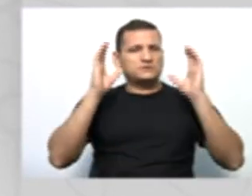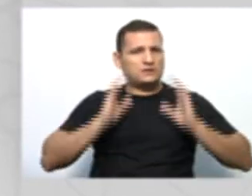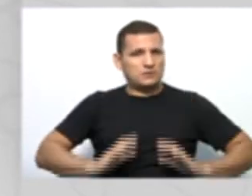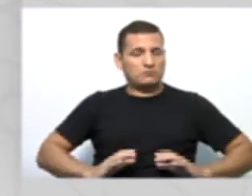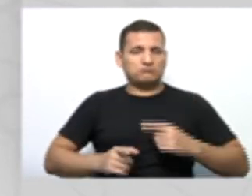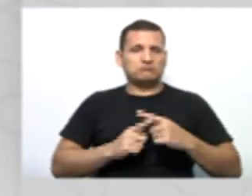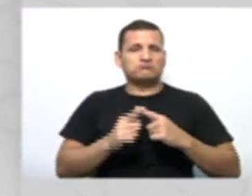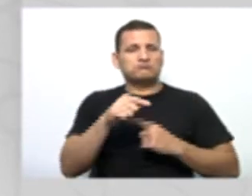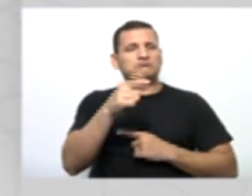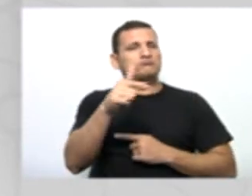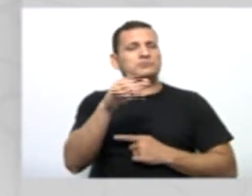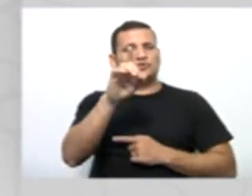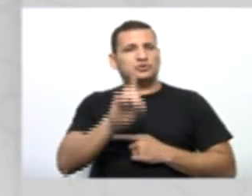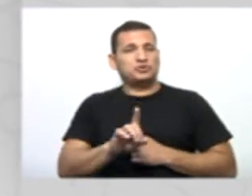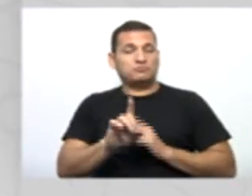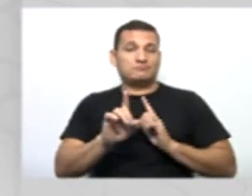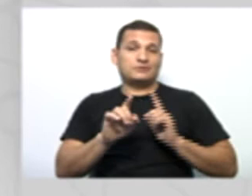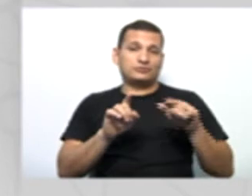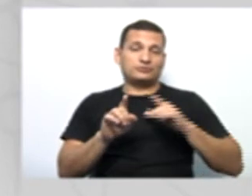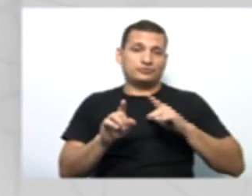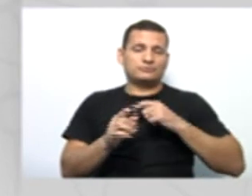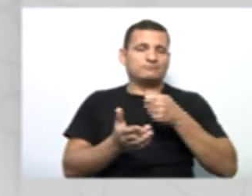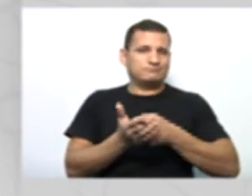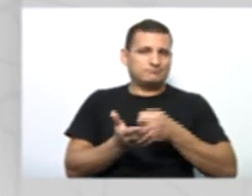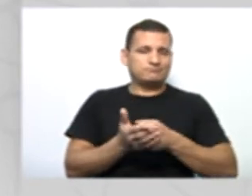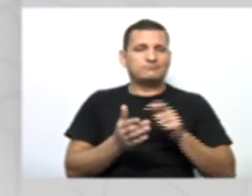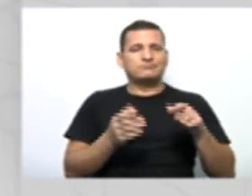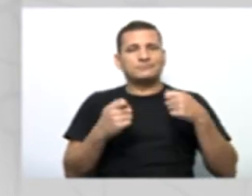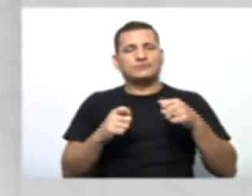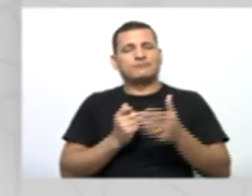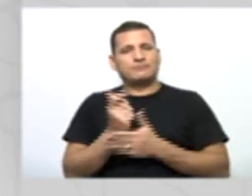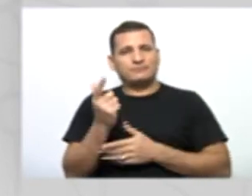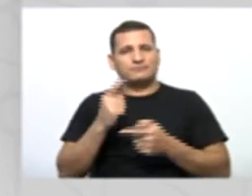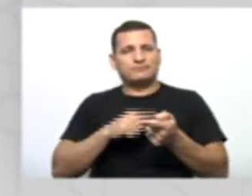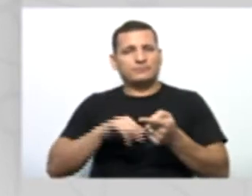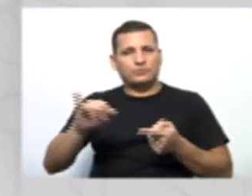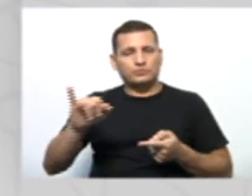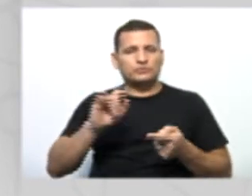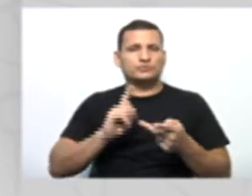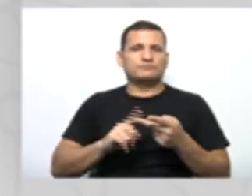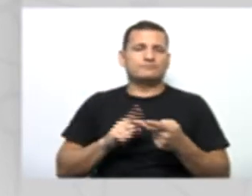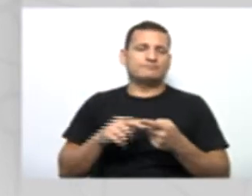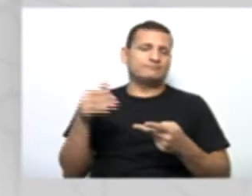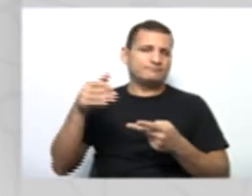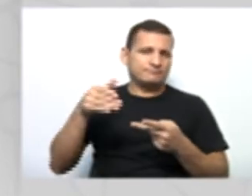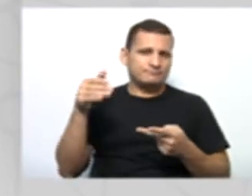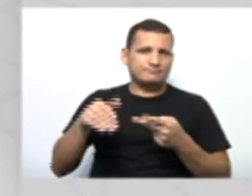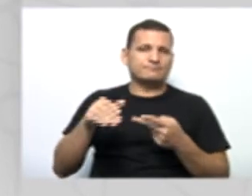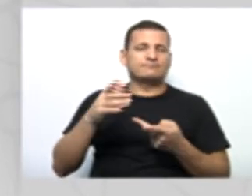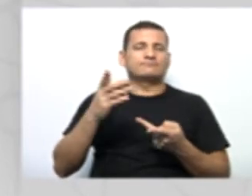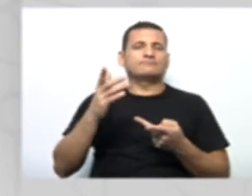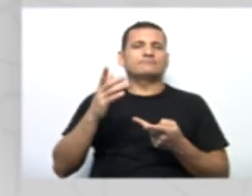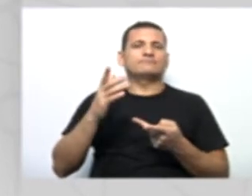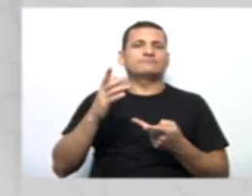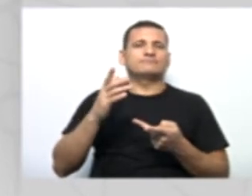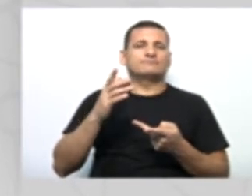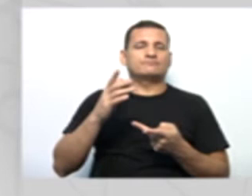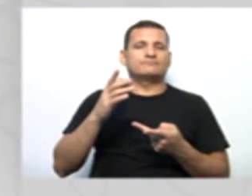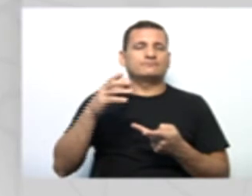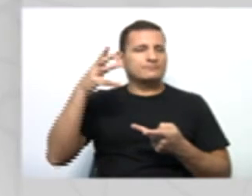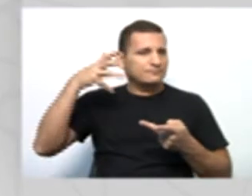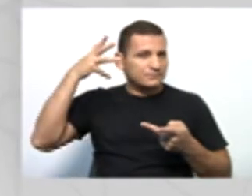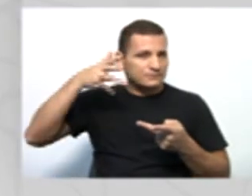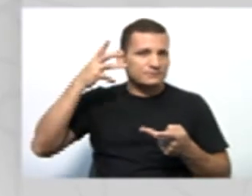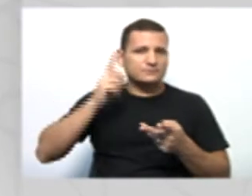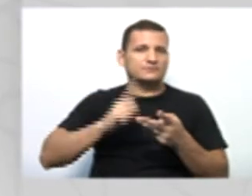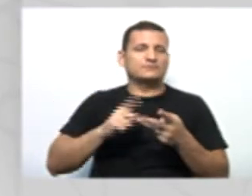tinha obrigações. Ele tinha que pagar os impostos, ele tinha que frequentar os cultos, ele tinha que obedecer a norma, mas